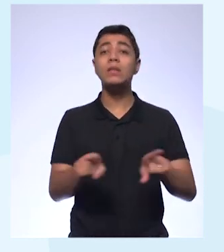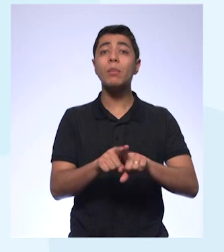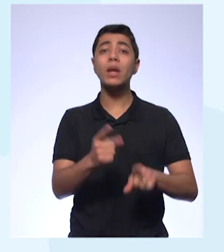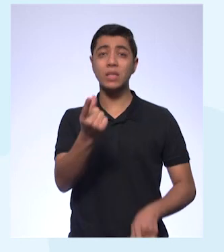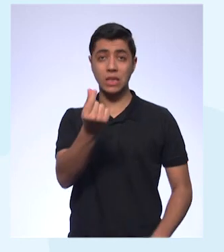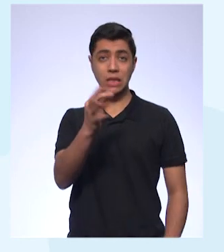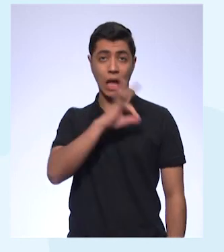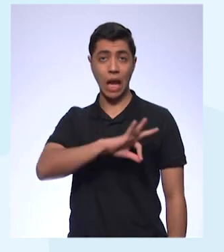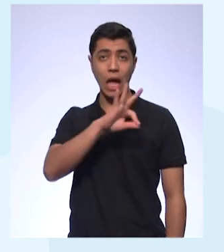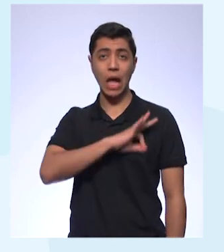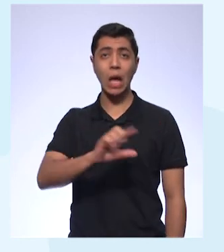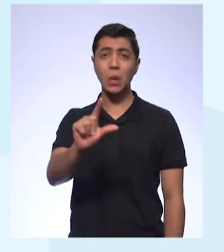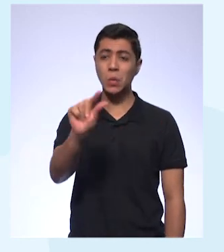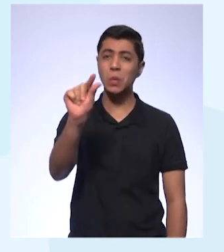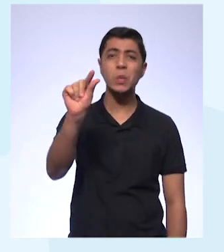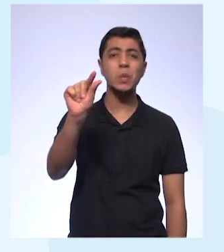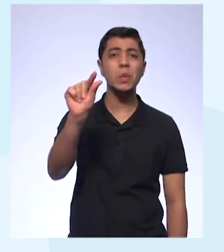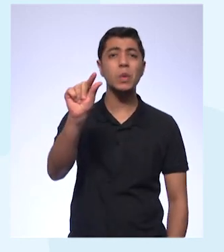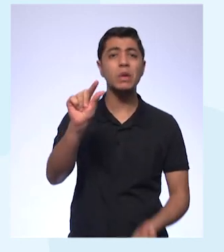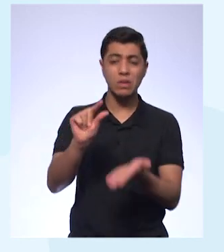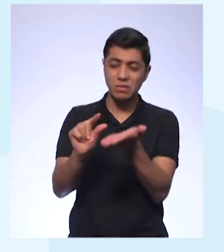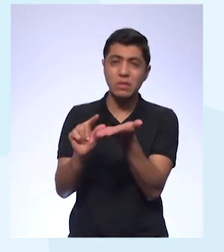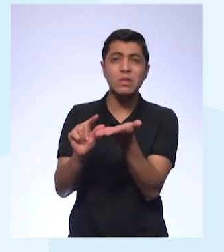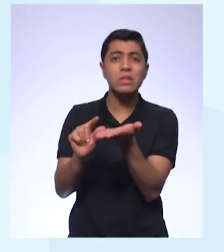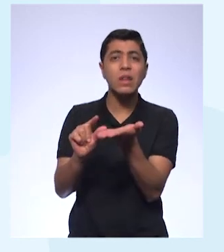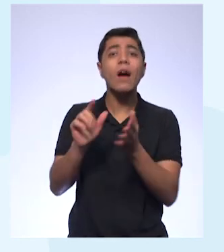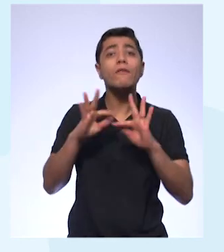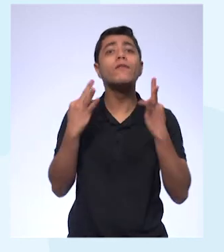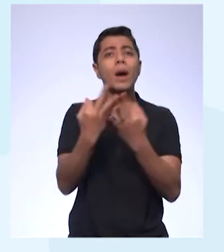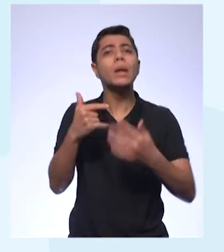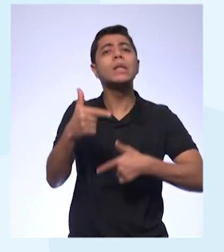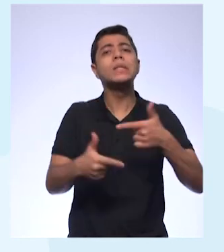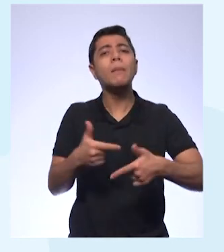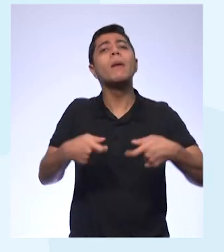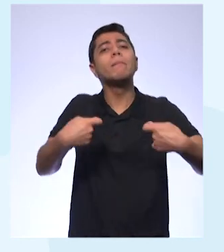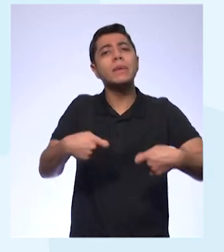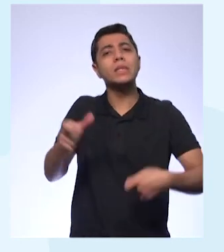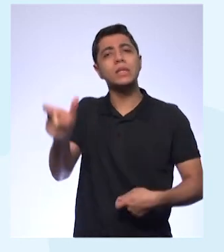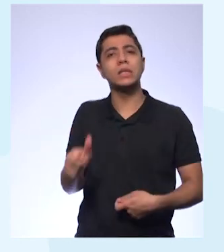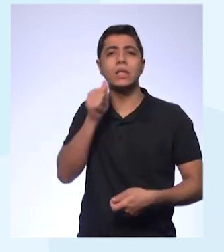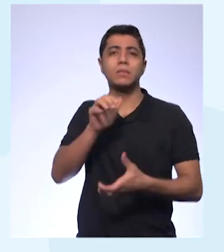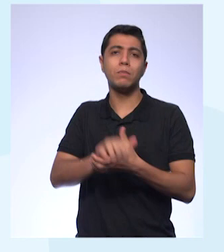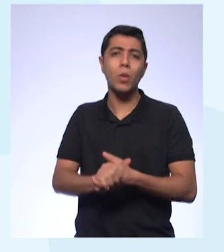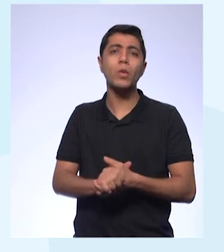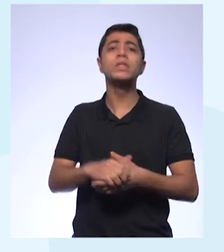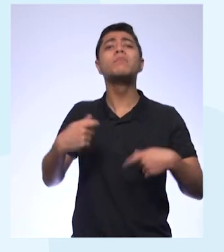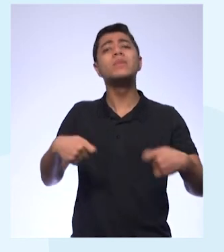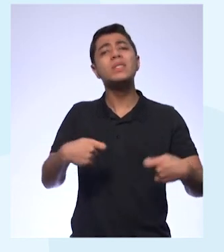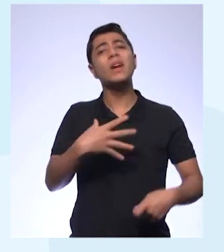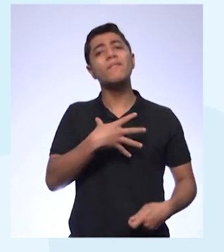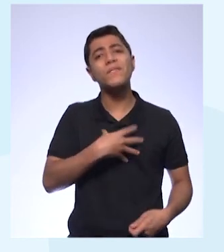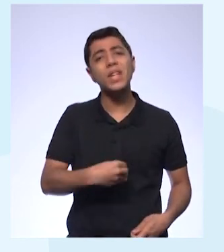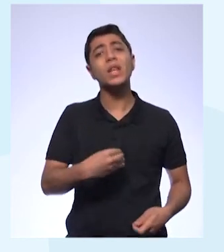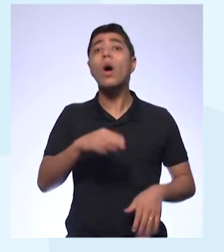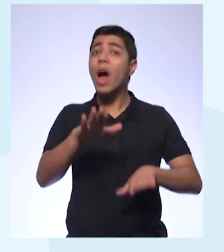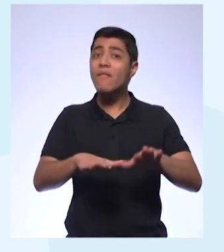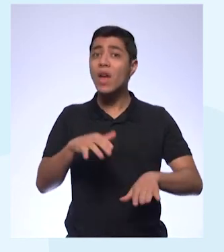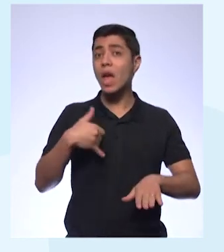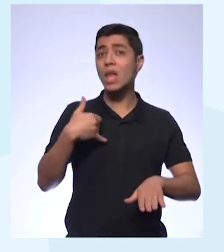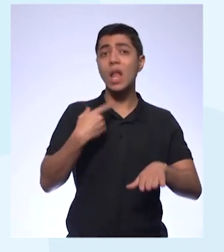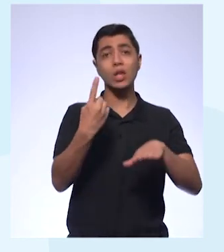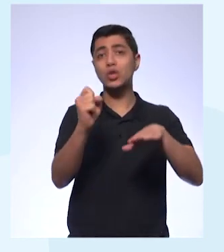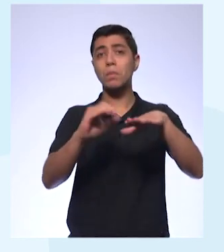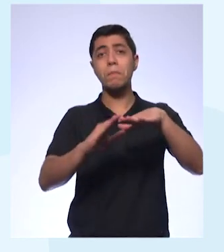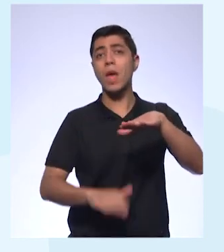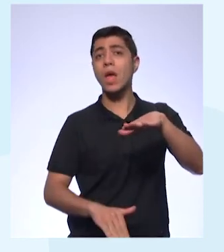para garantir o sustento, tinha que a esposa, os filhos, né, ainda menores, crianças, irem trabalhar para compor a renda da